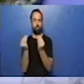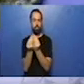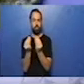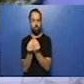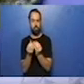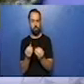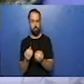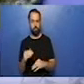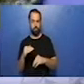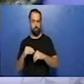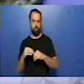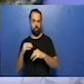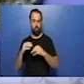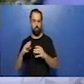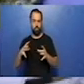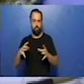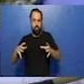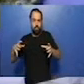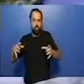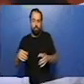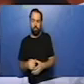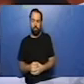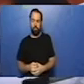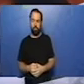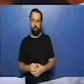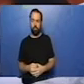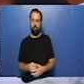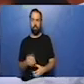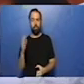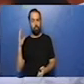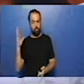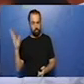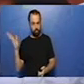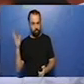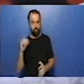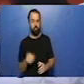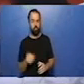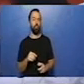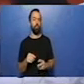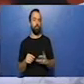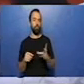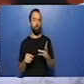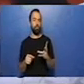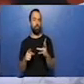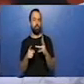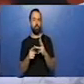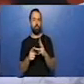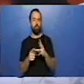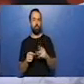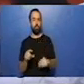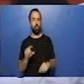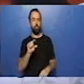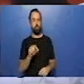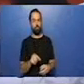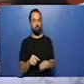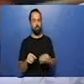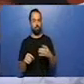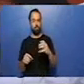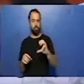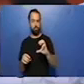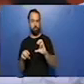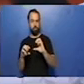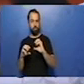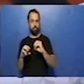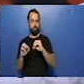evidente os cílios ao redor. Mais uma forma de locomoção por meio de flagelos. Cílios